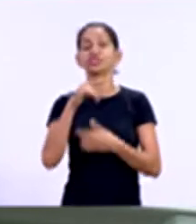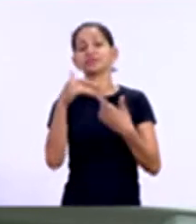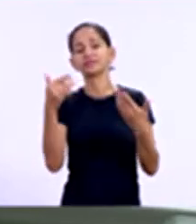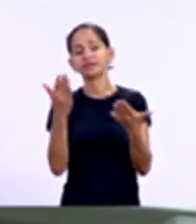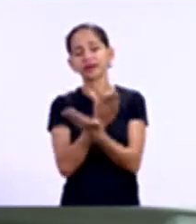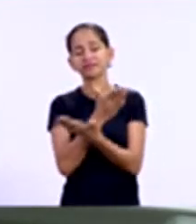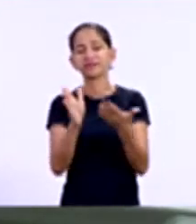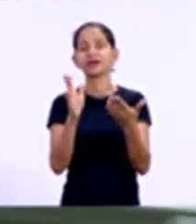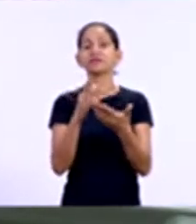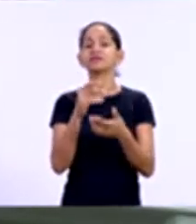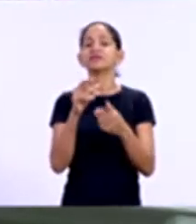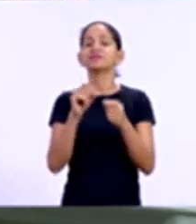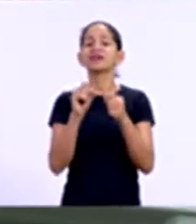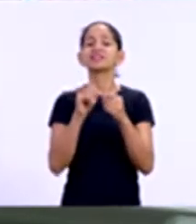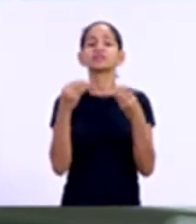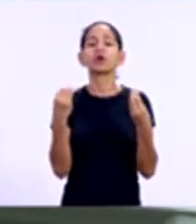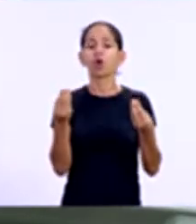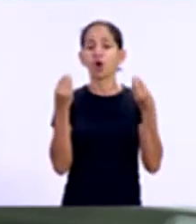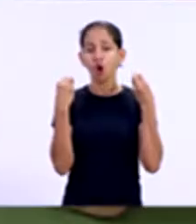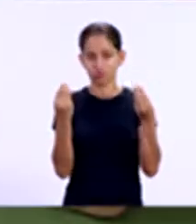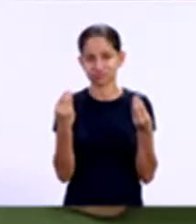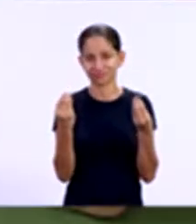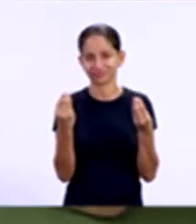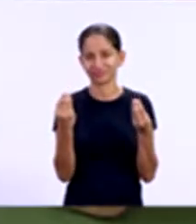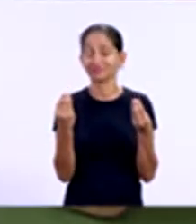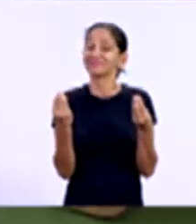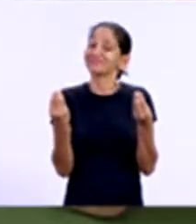era feita de uma forma sem essas